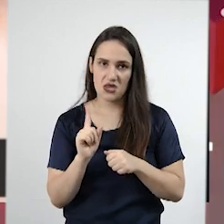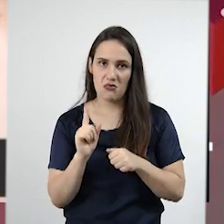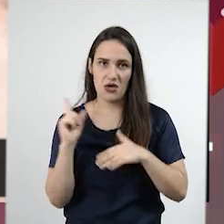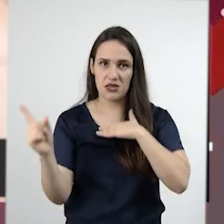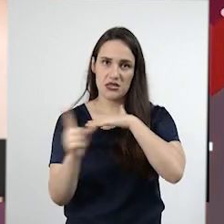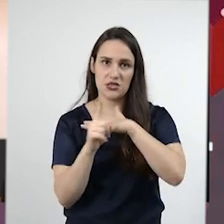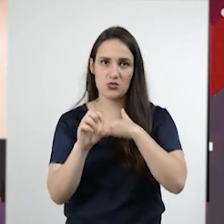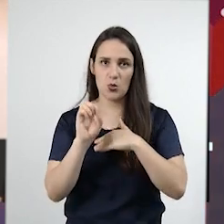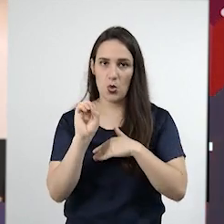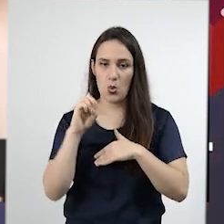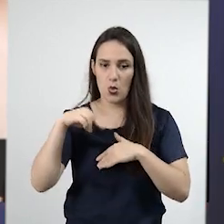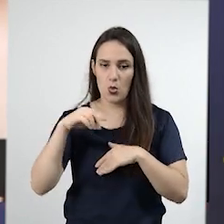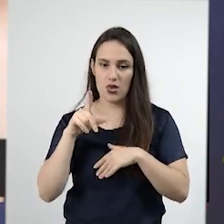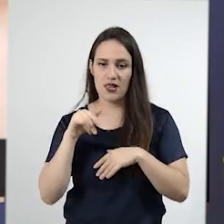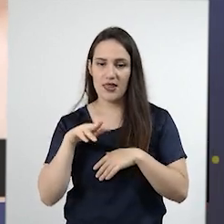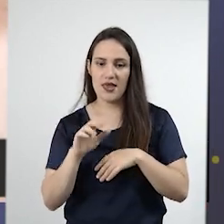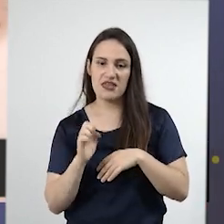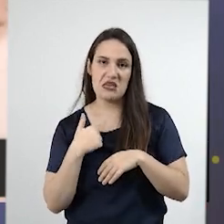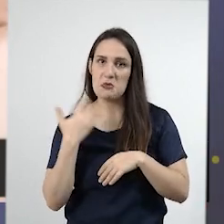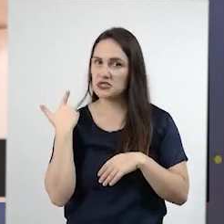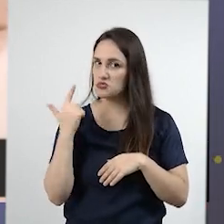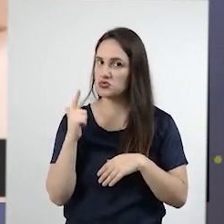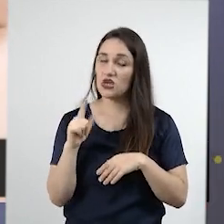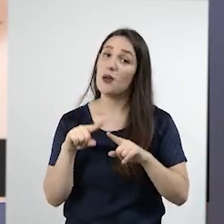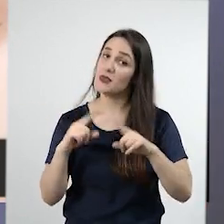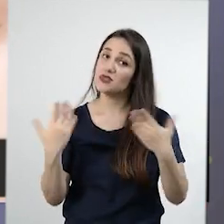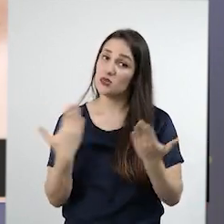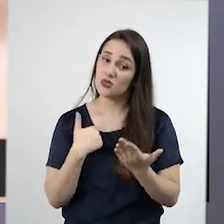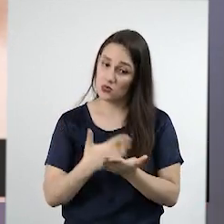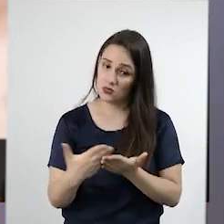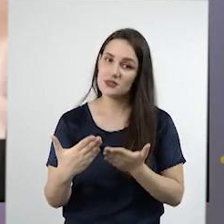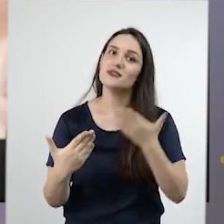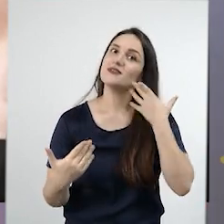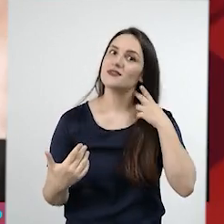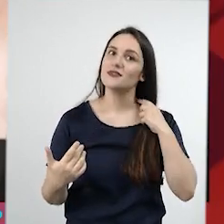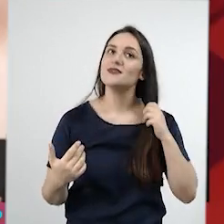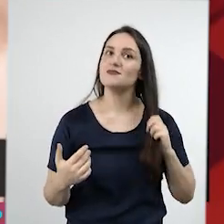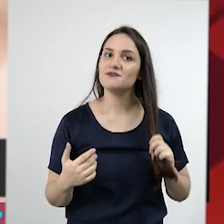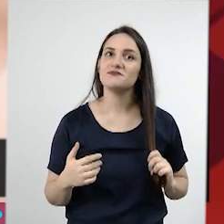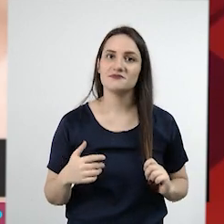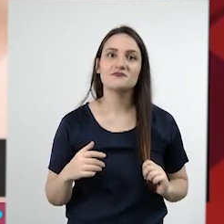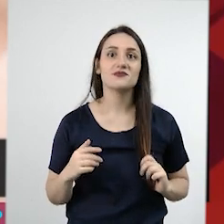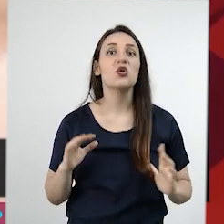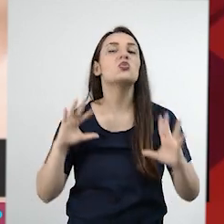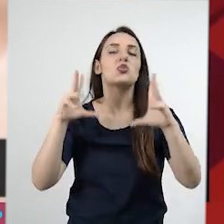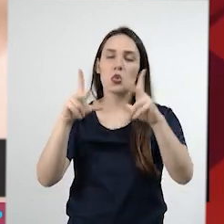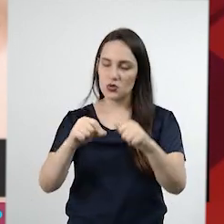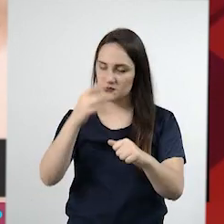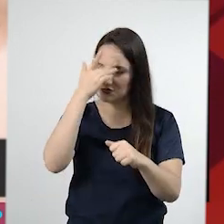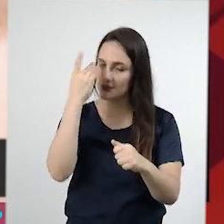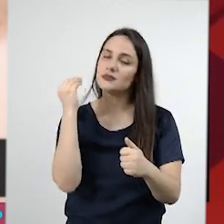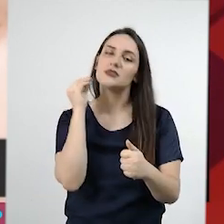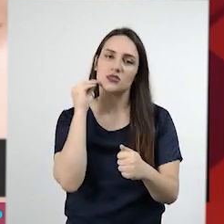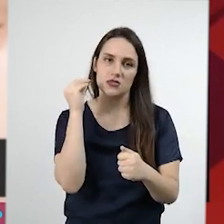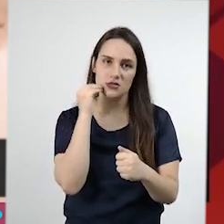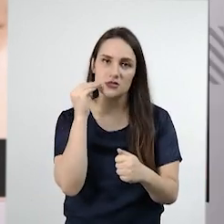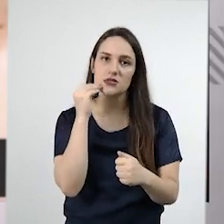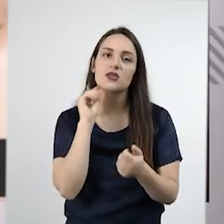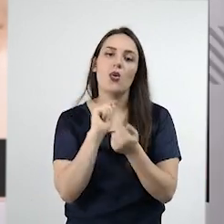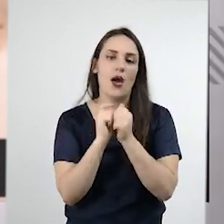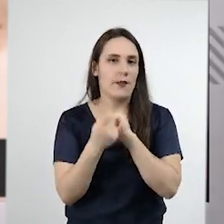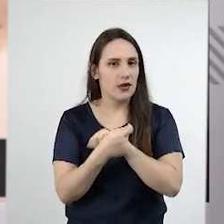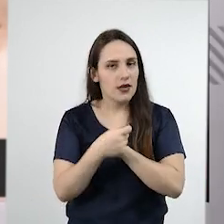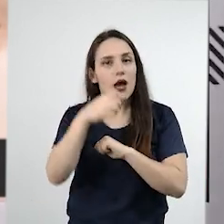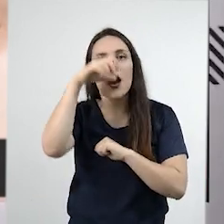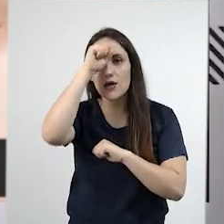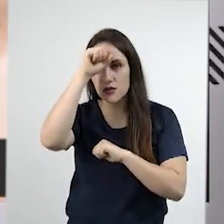online. Então, até na nossa atuação, teve que se adequar, né? Todo mundo teve que se adequar. Então, assim, é